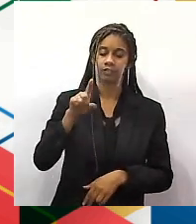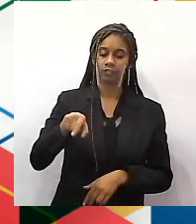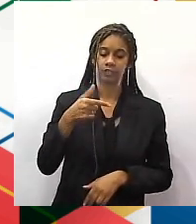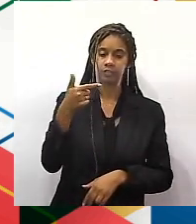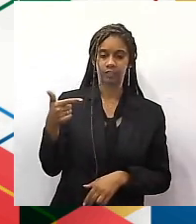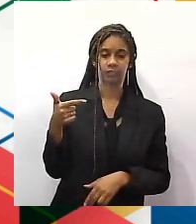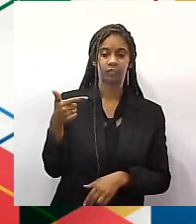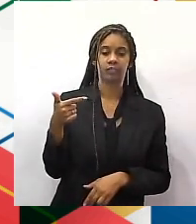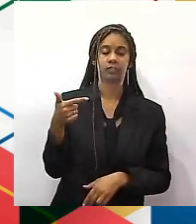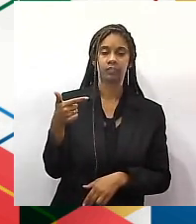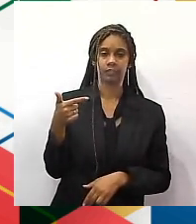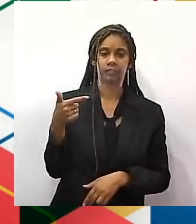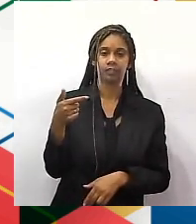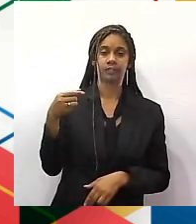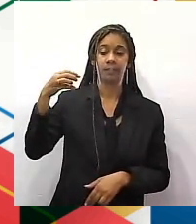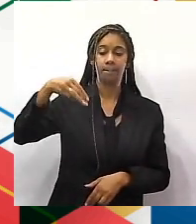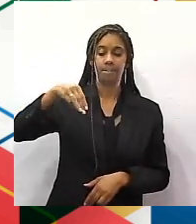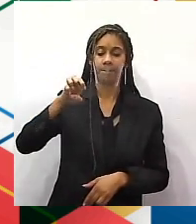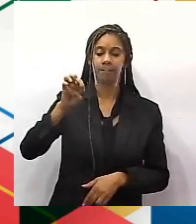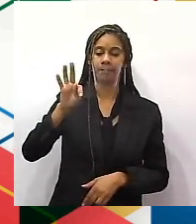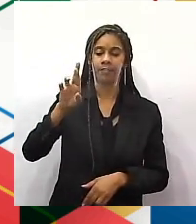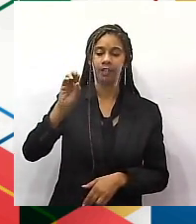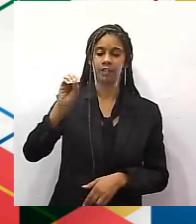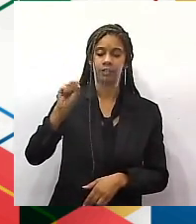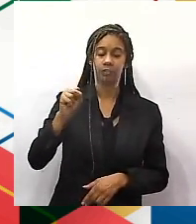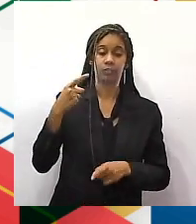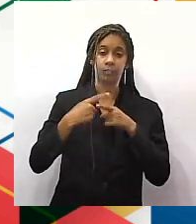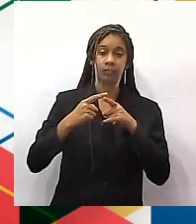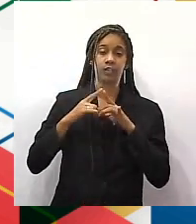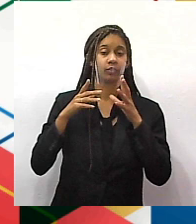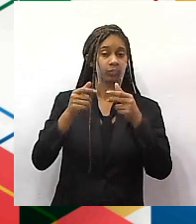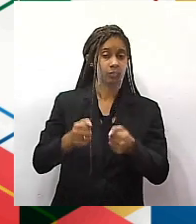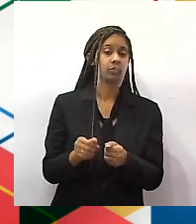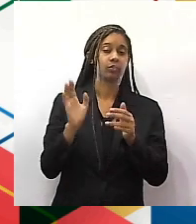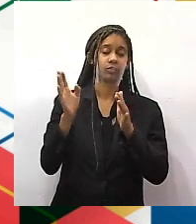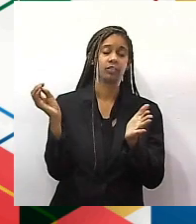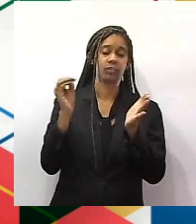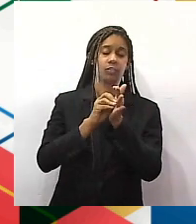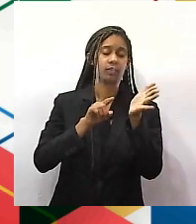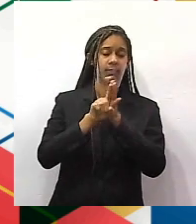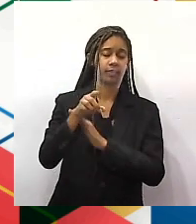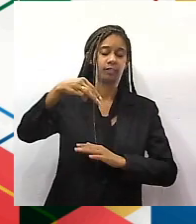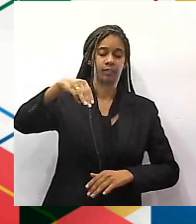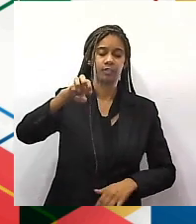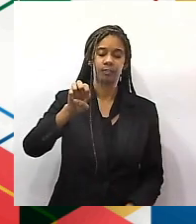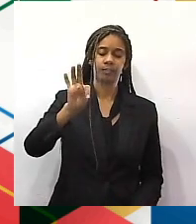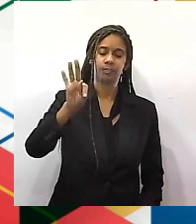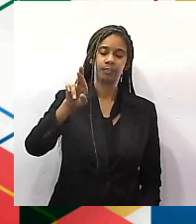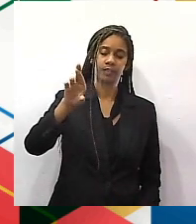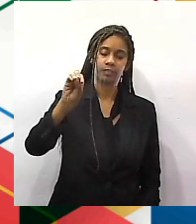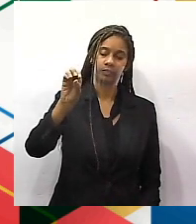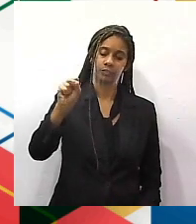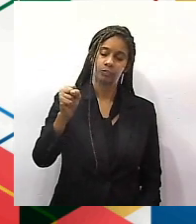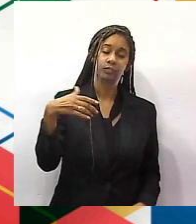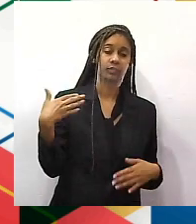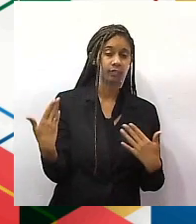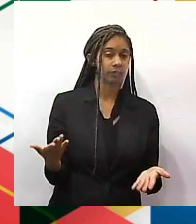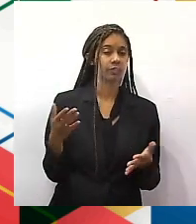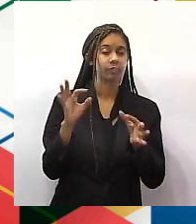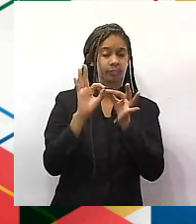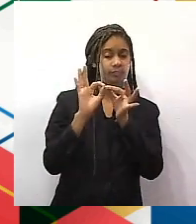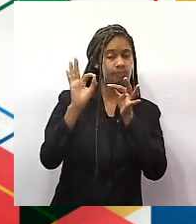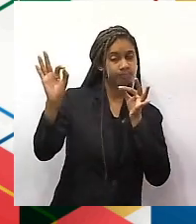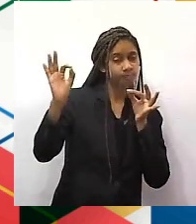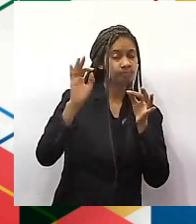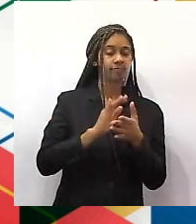3,2 metros, porque tudo ali está em metros. Olha só, tudo em metros, então a distância aqui é